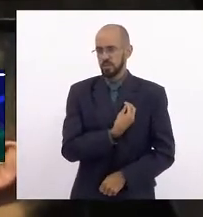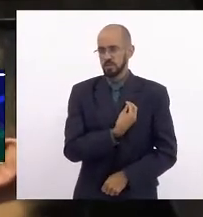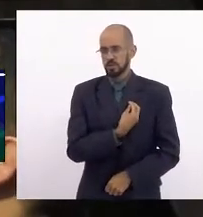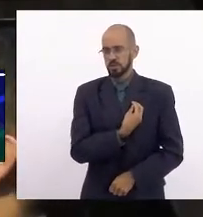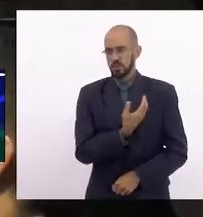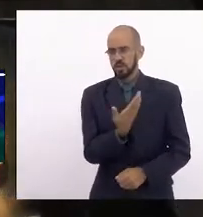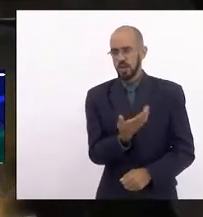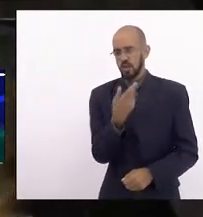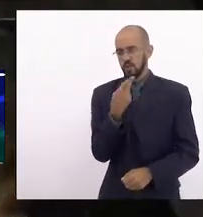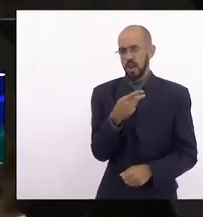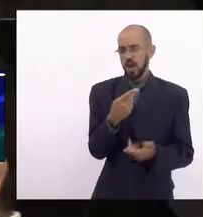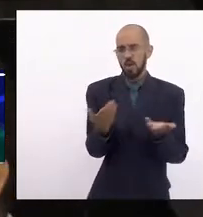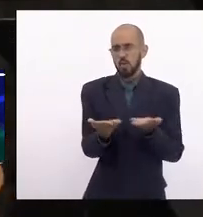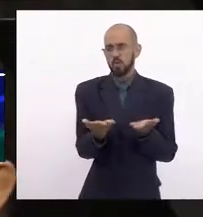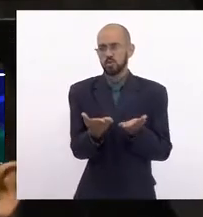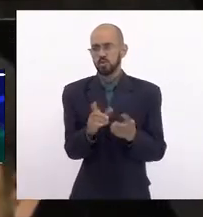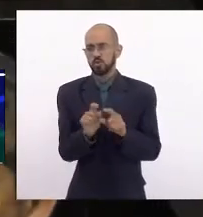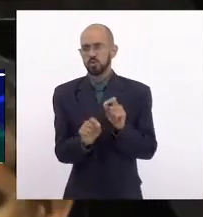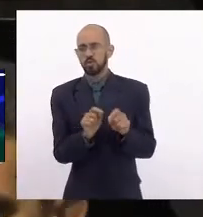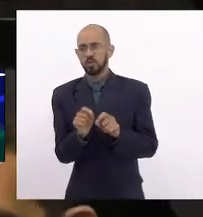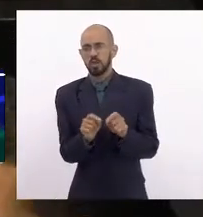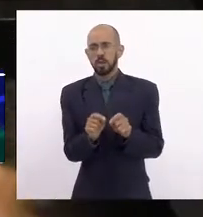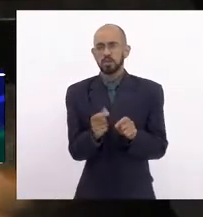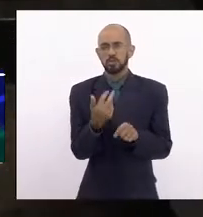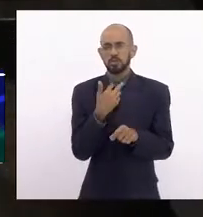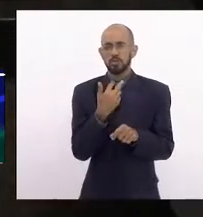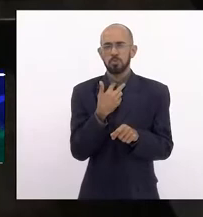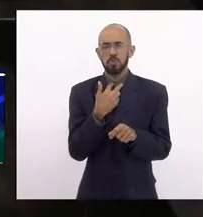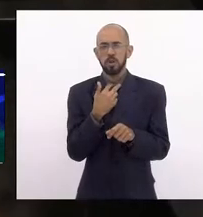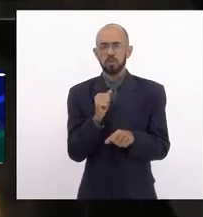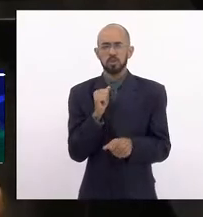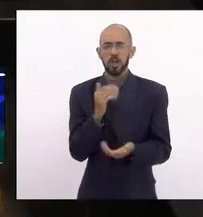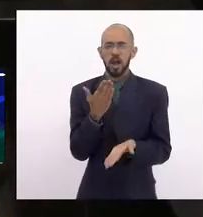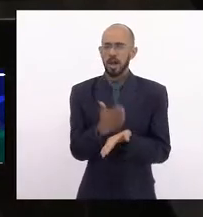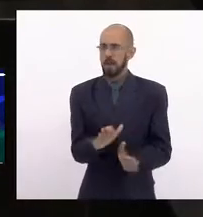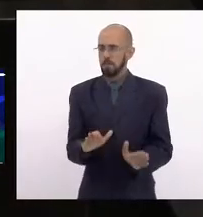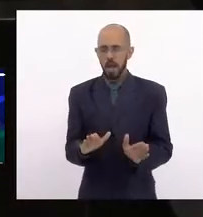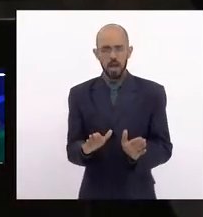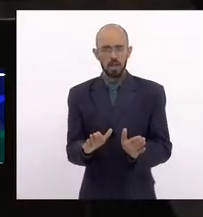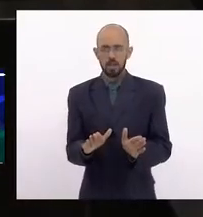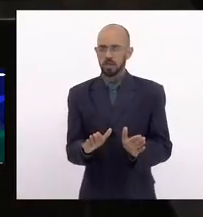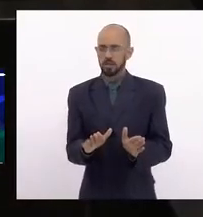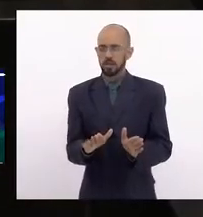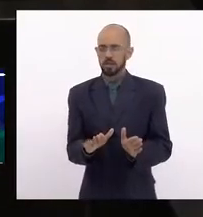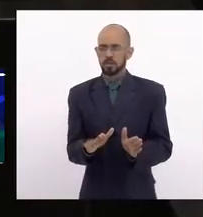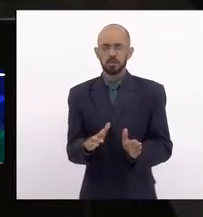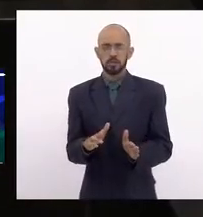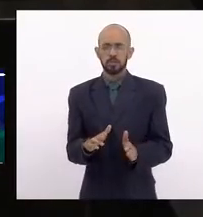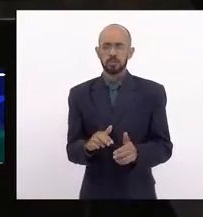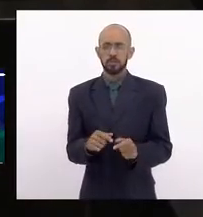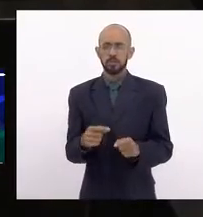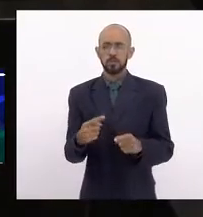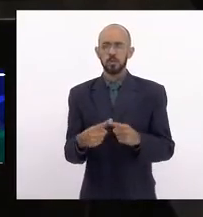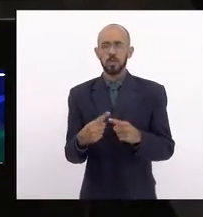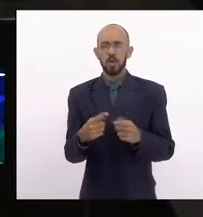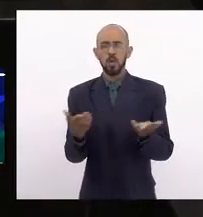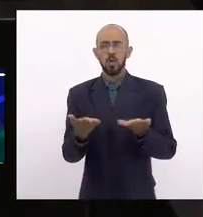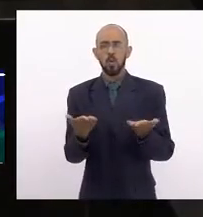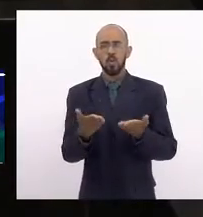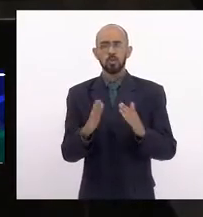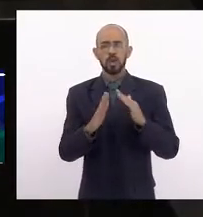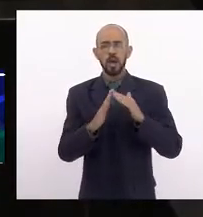hoje é que isso não pode acabar deputados isso não pode ser cessado hoje as igrejas